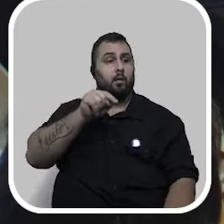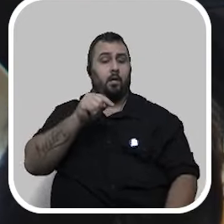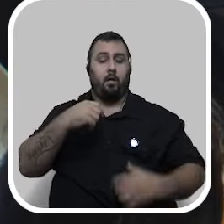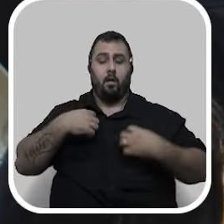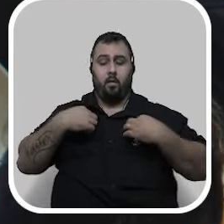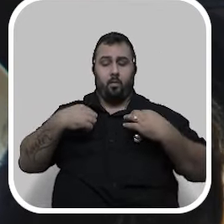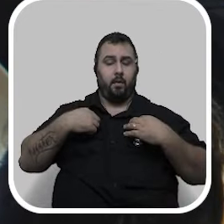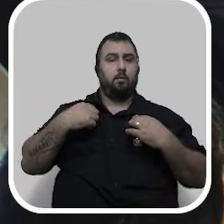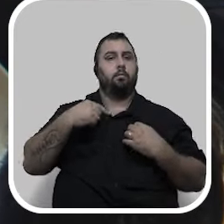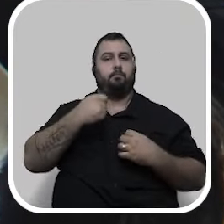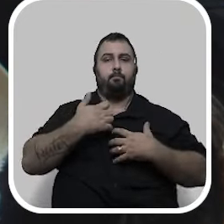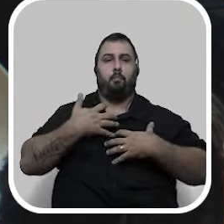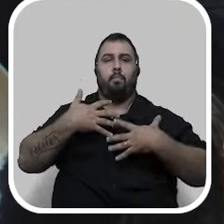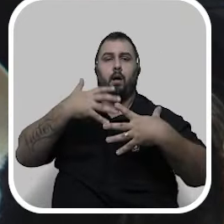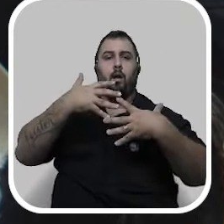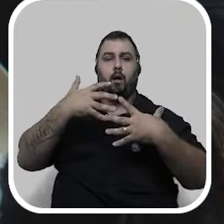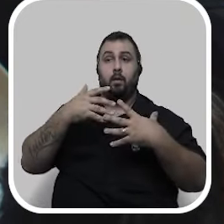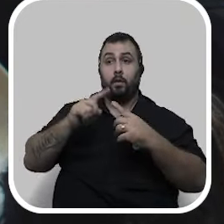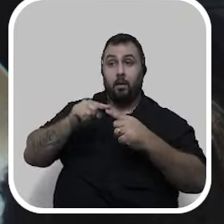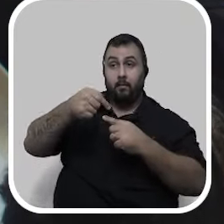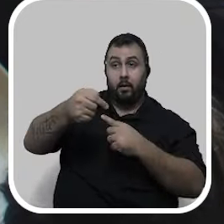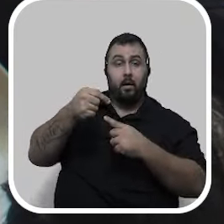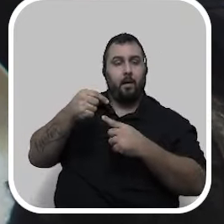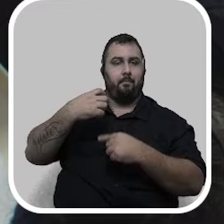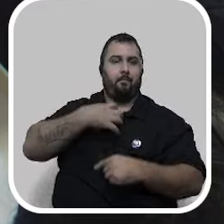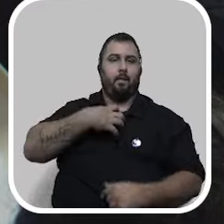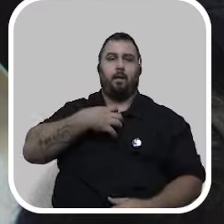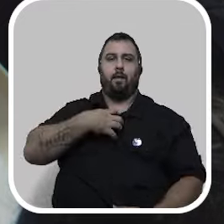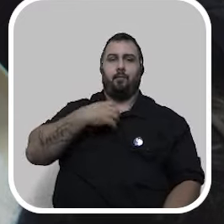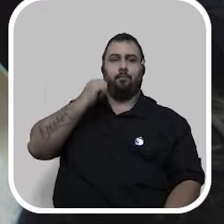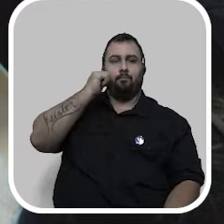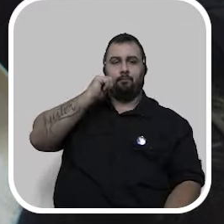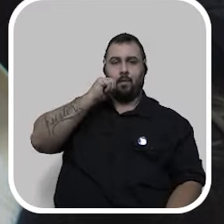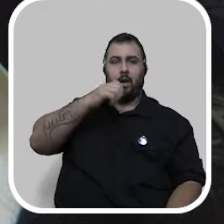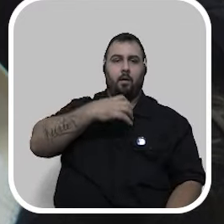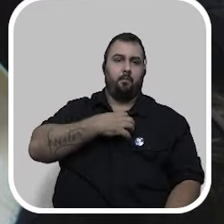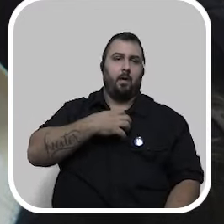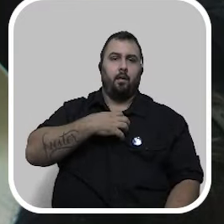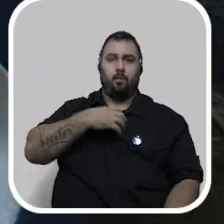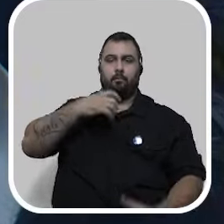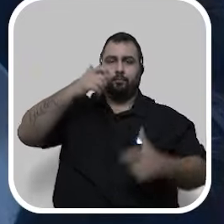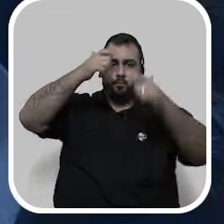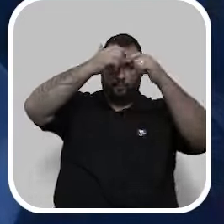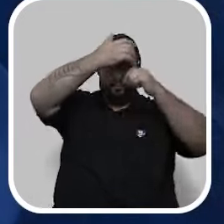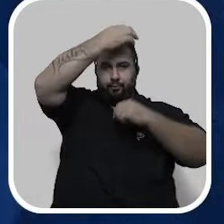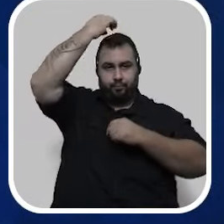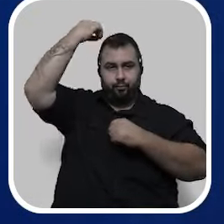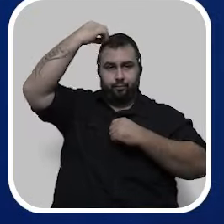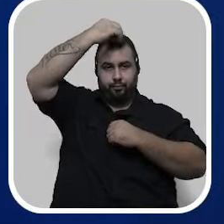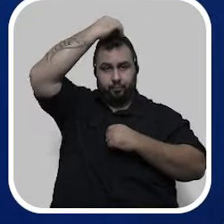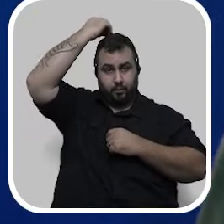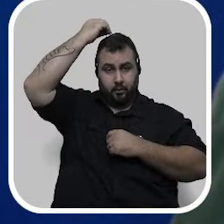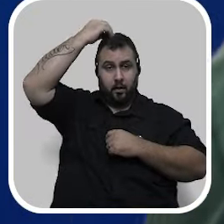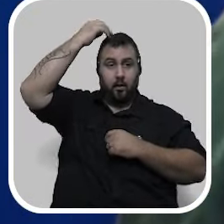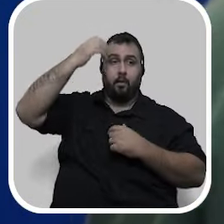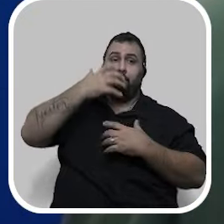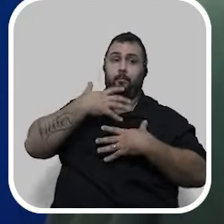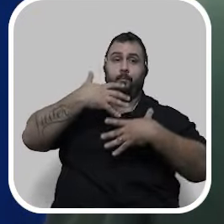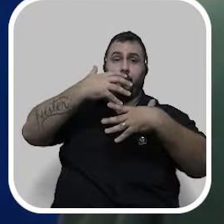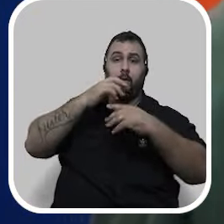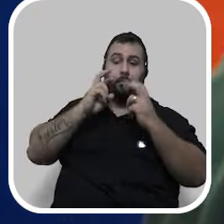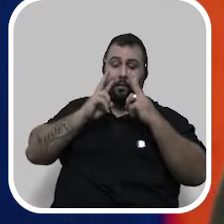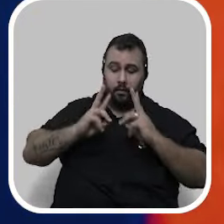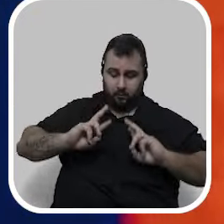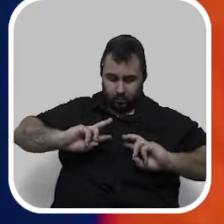foi a coisa mais linda quando as baianas perceberam que as roupas delas estavam se acendendo Foi um momento bem mágico eu queria mostrar para